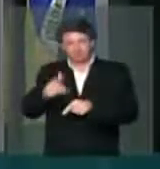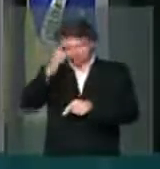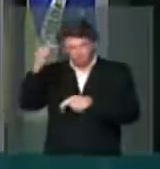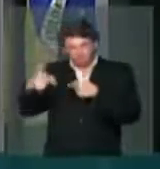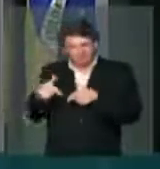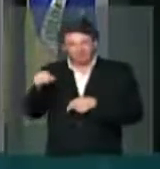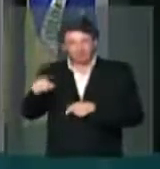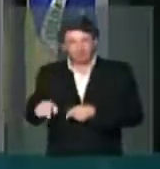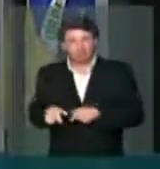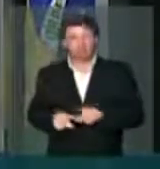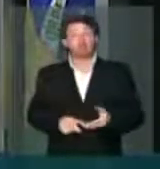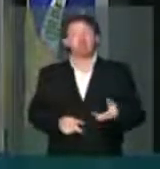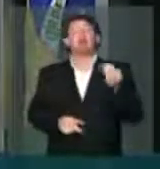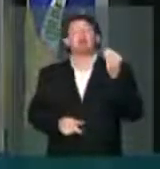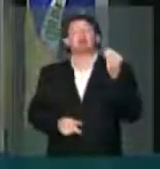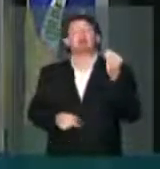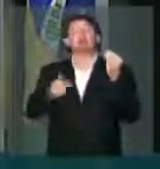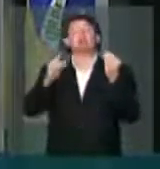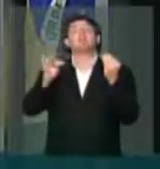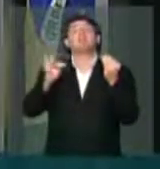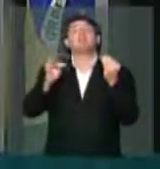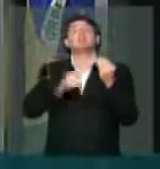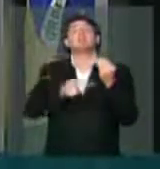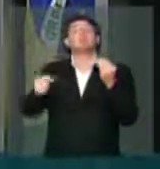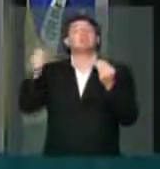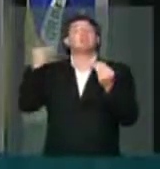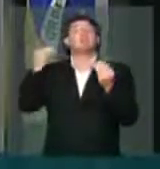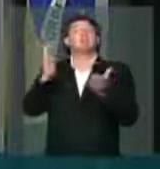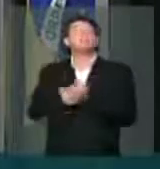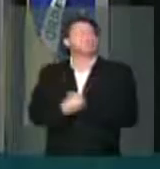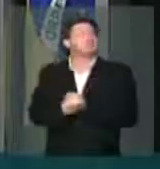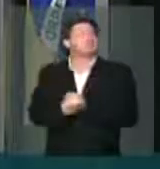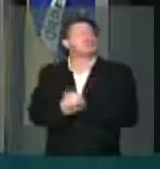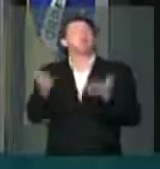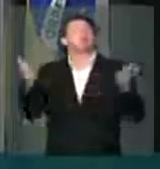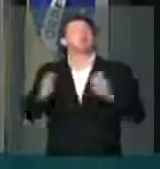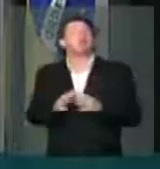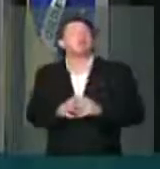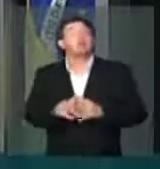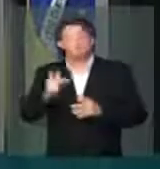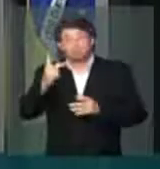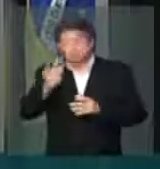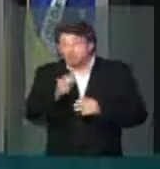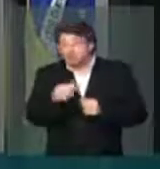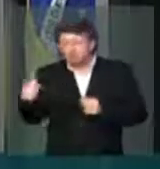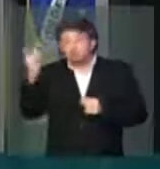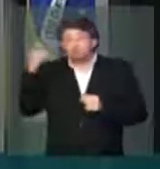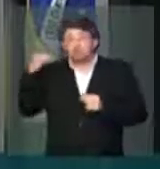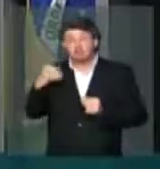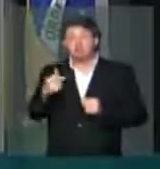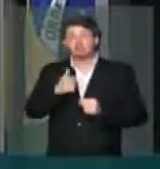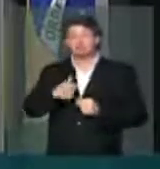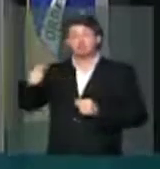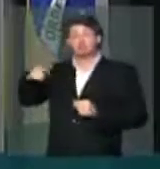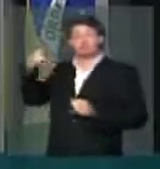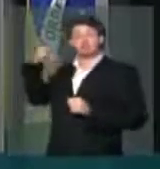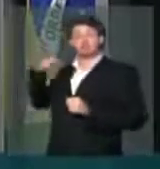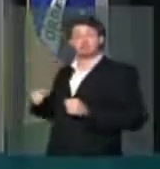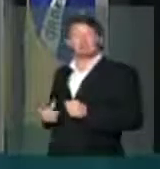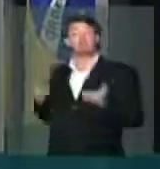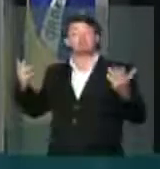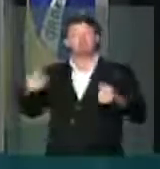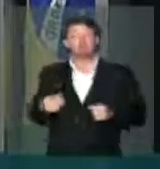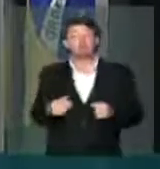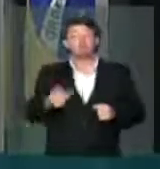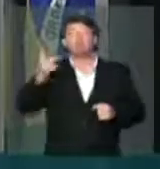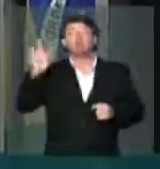trabalhador? Cadê o PT da semana passada? Cadê o PT da semana retrasada?